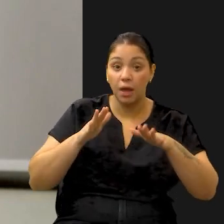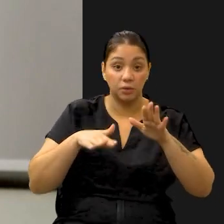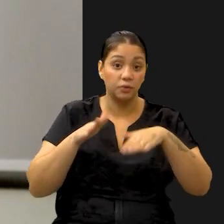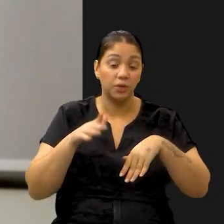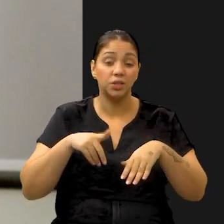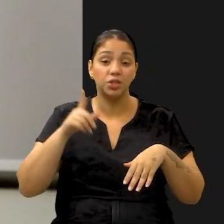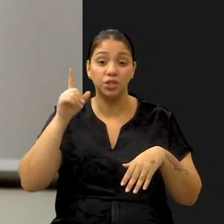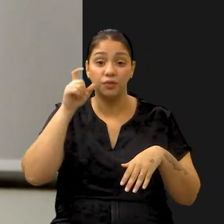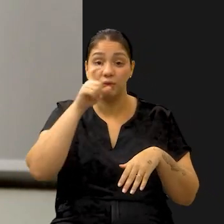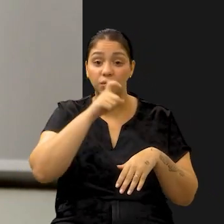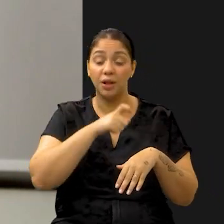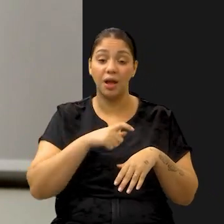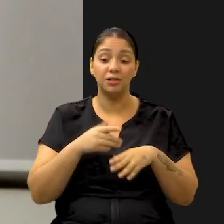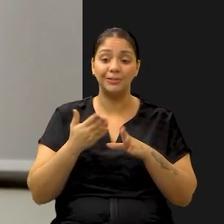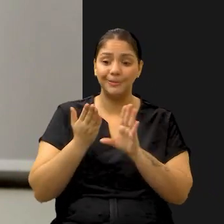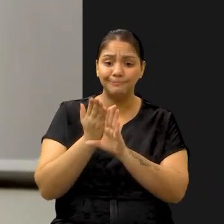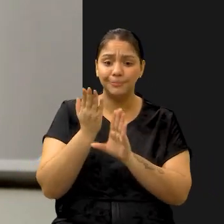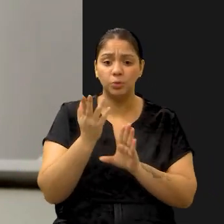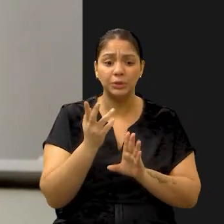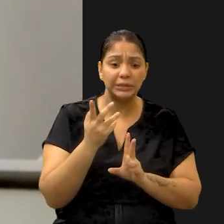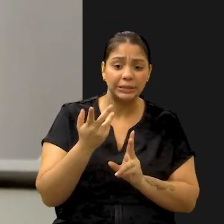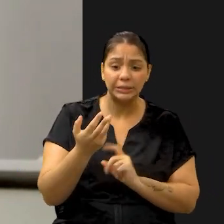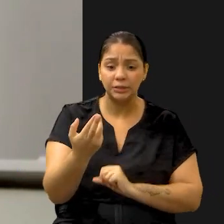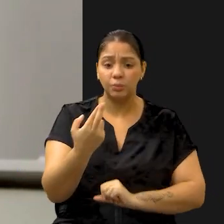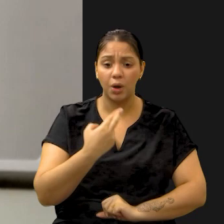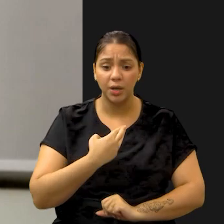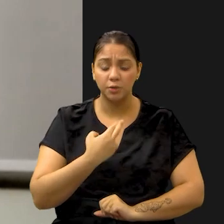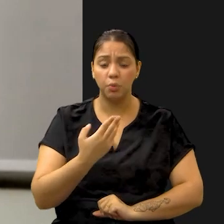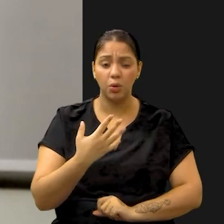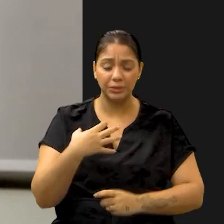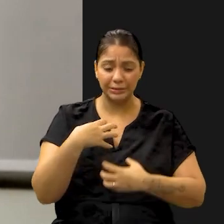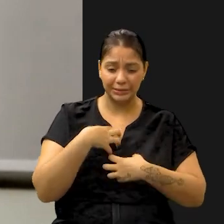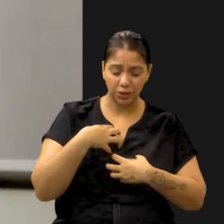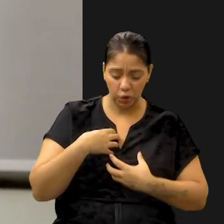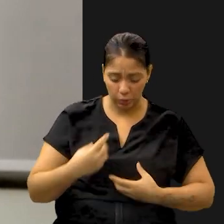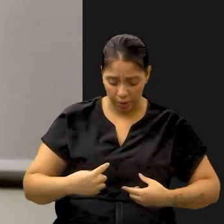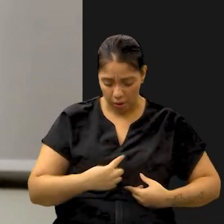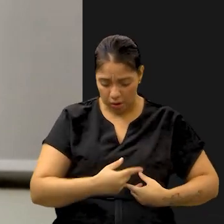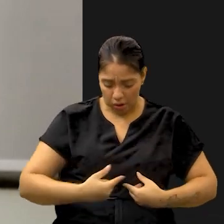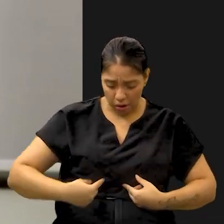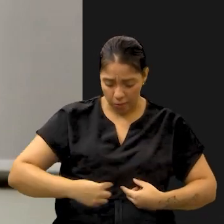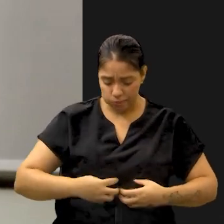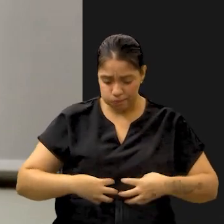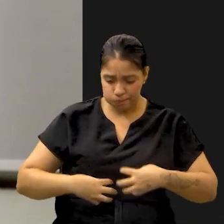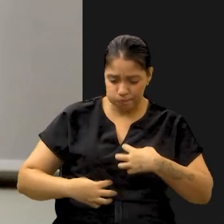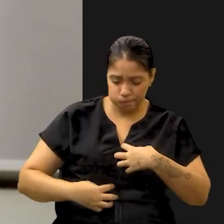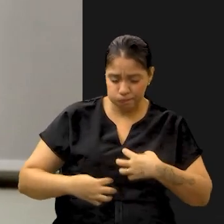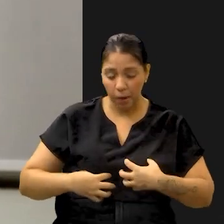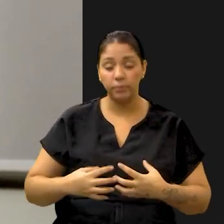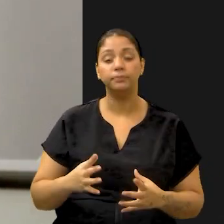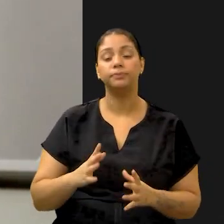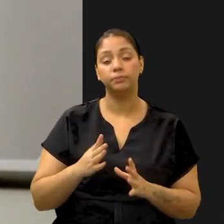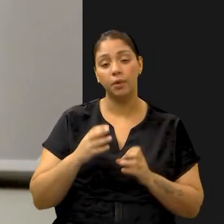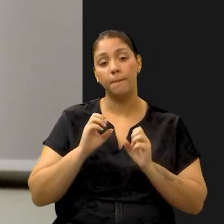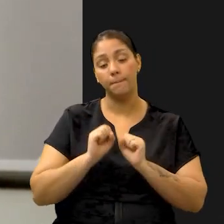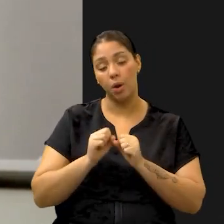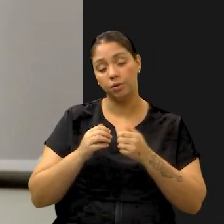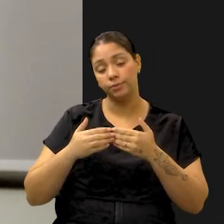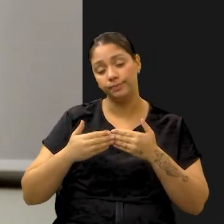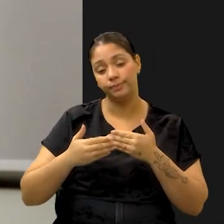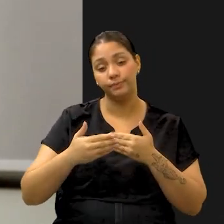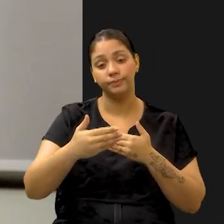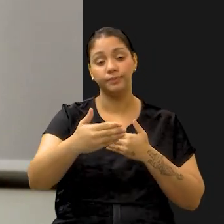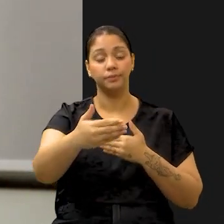às vezes, a dificuldade de encontrar uma resposta para esse volume de sintomas intestinais, pode, a